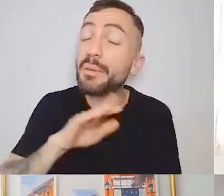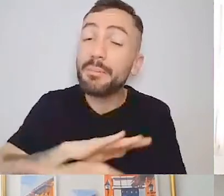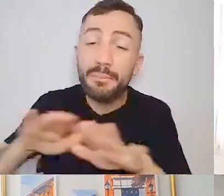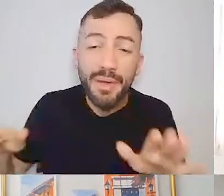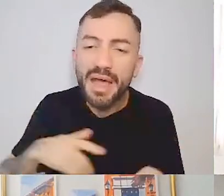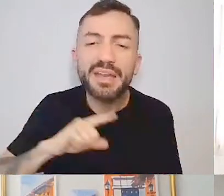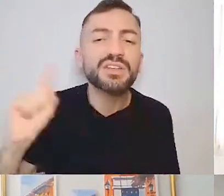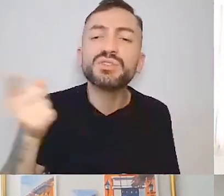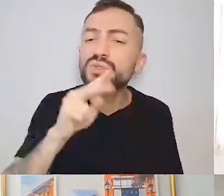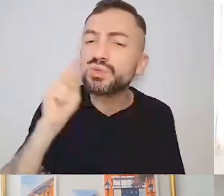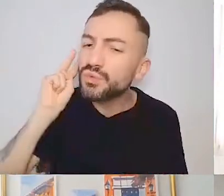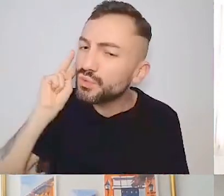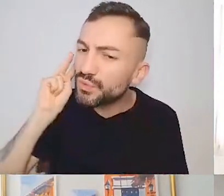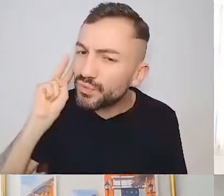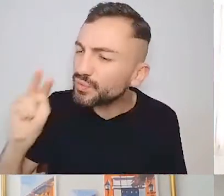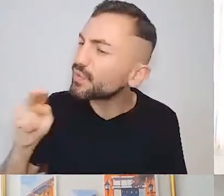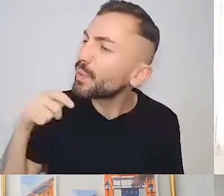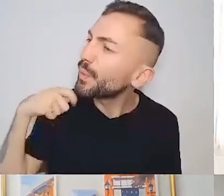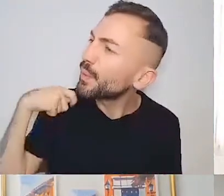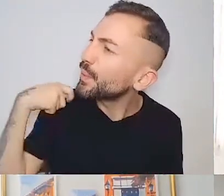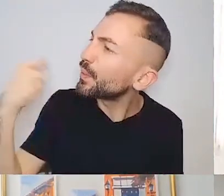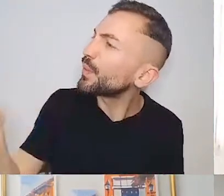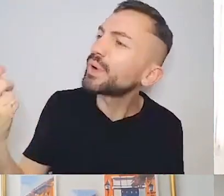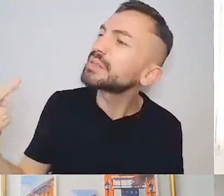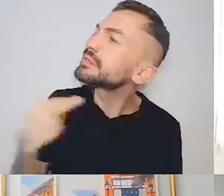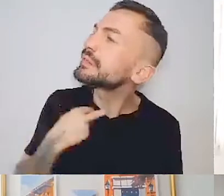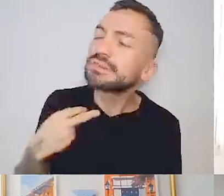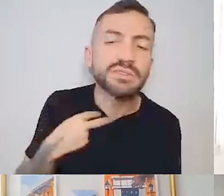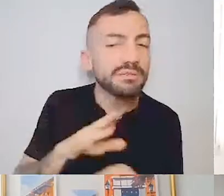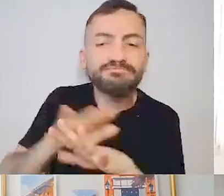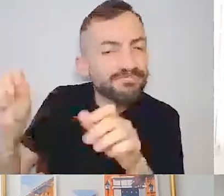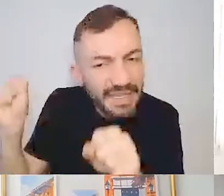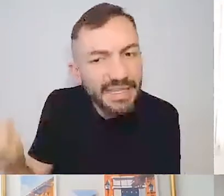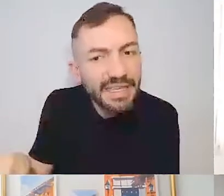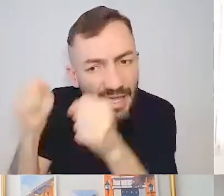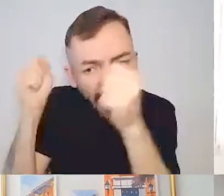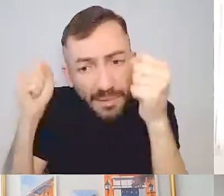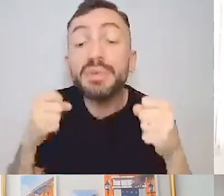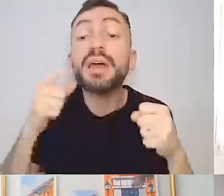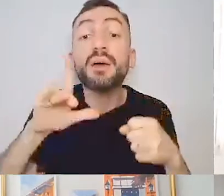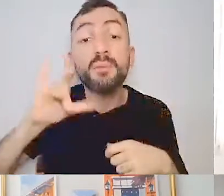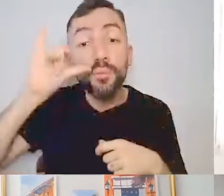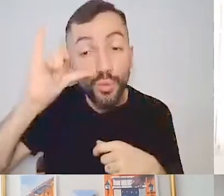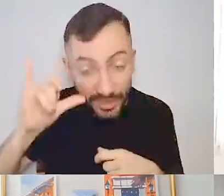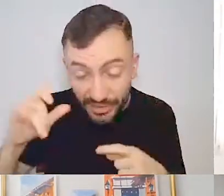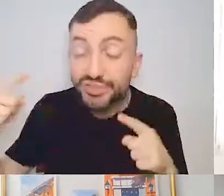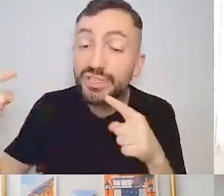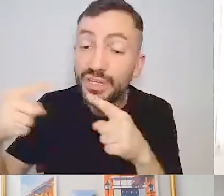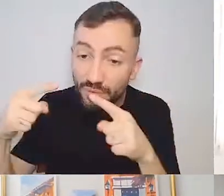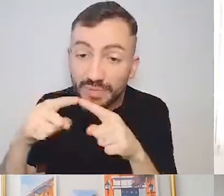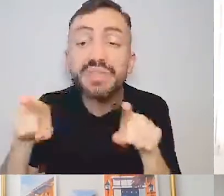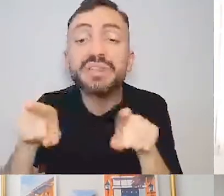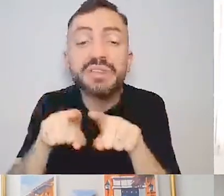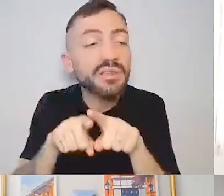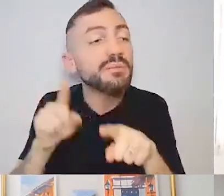e foco nas políticas públicas e atuação em rede. O cuidado das bebês e dos bebês, ele